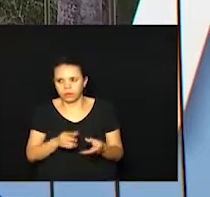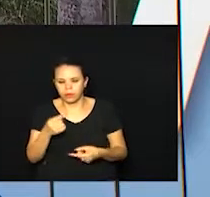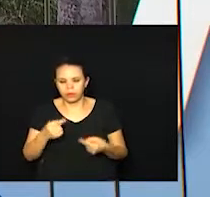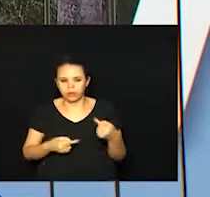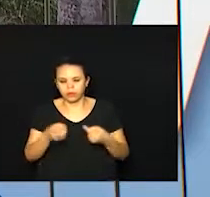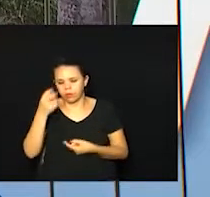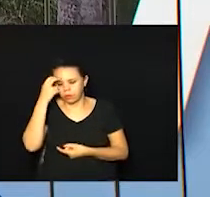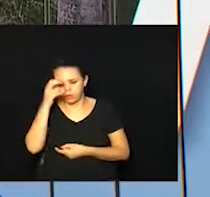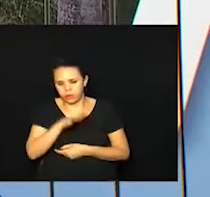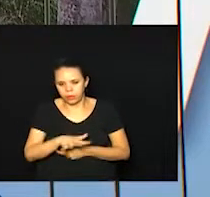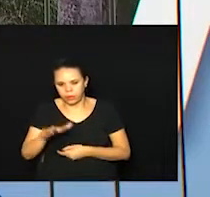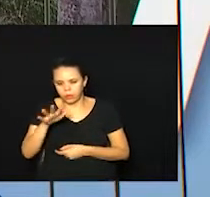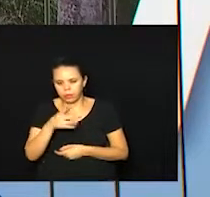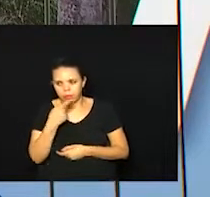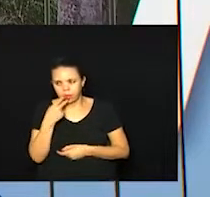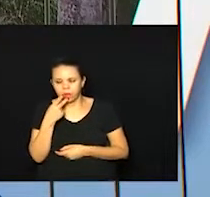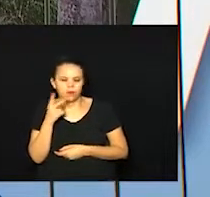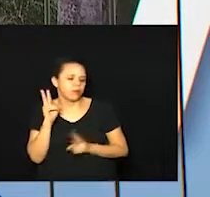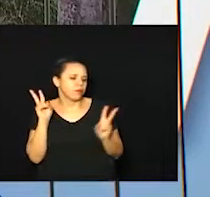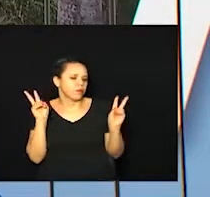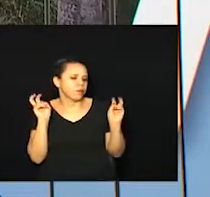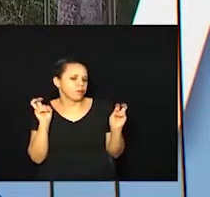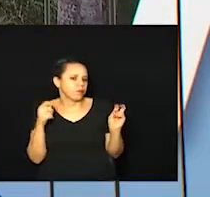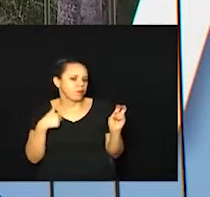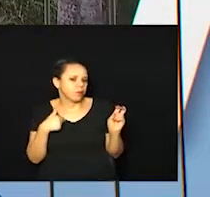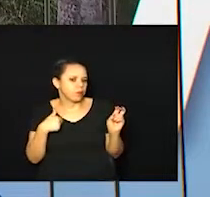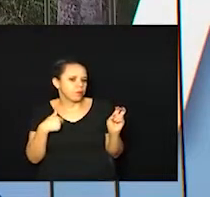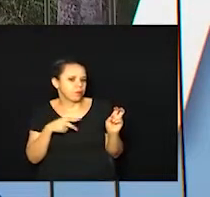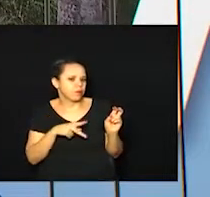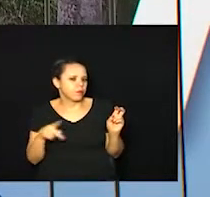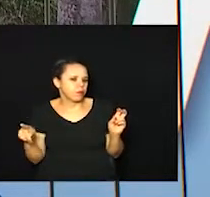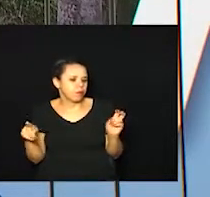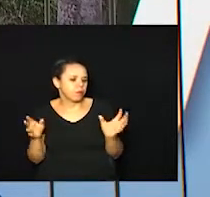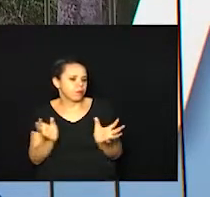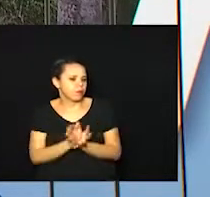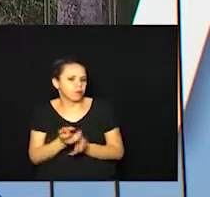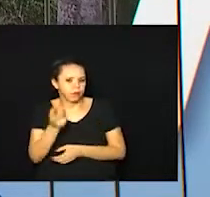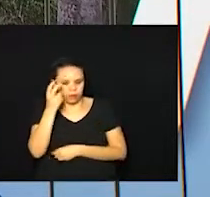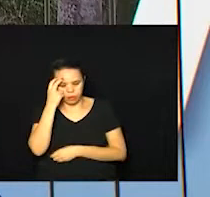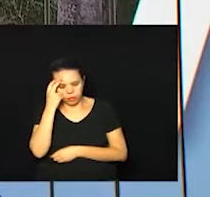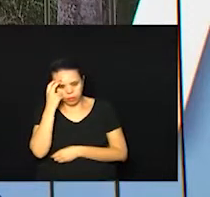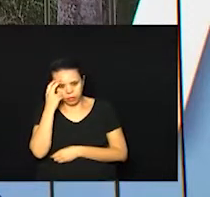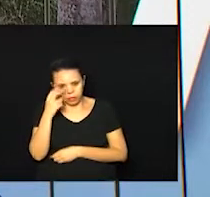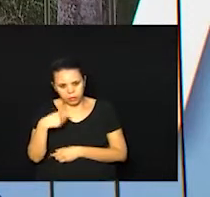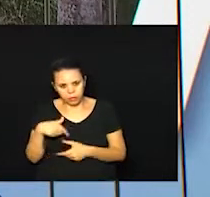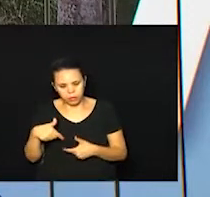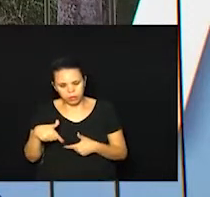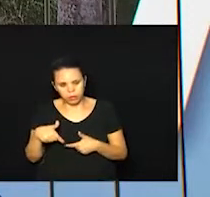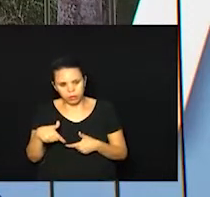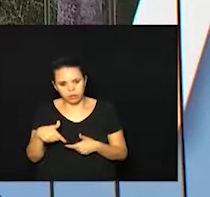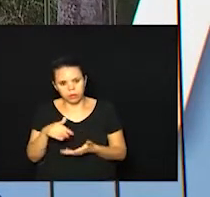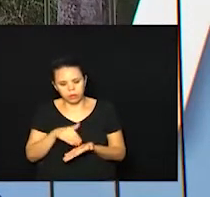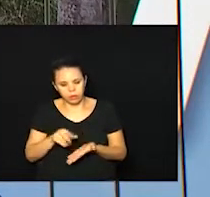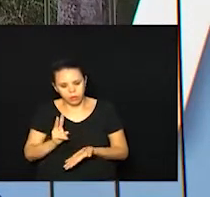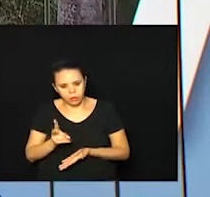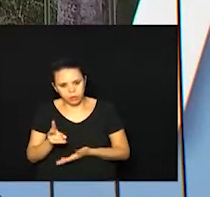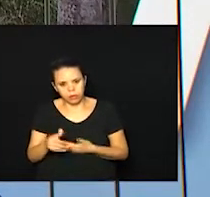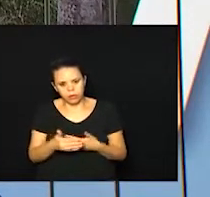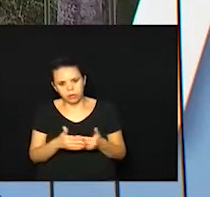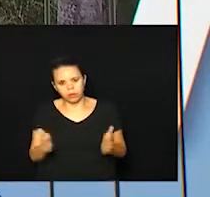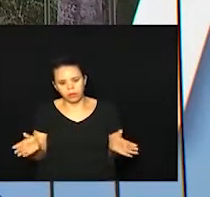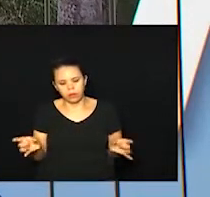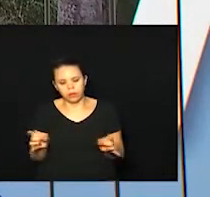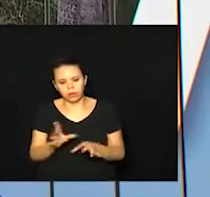Política Cultural. Eu digo o seguinte: a minha presidência na Comissão de Cultura e o nosso mandato vai passar,